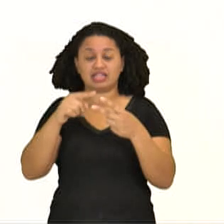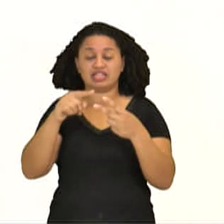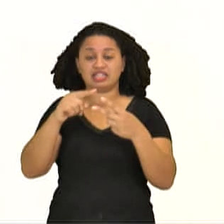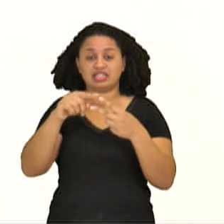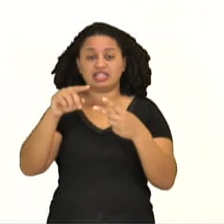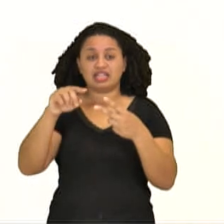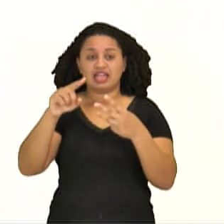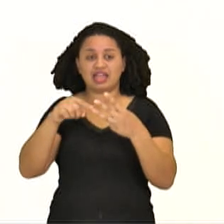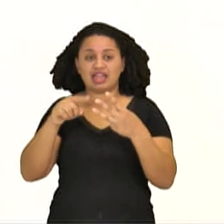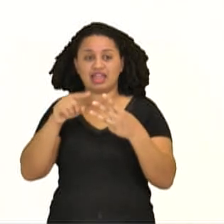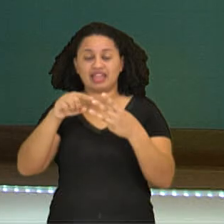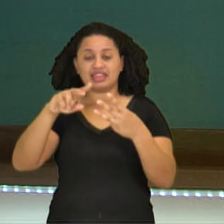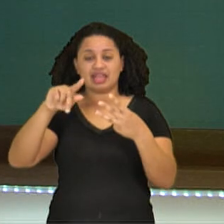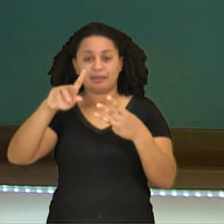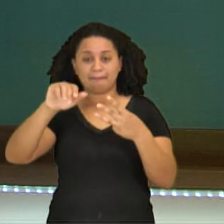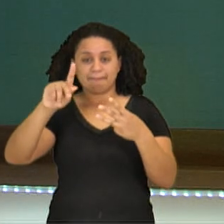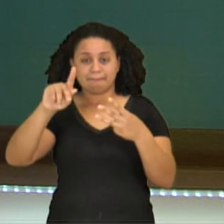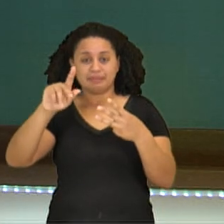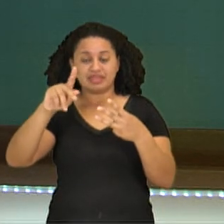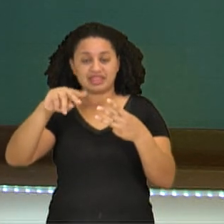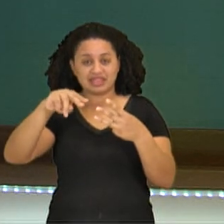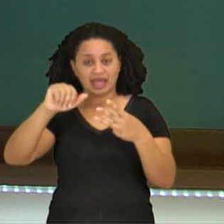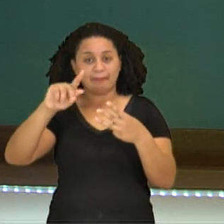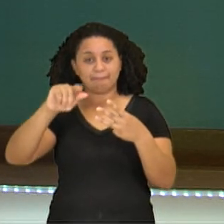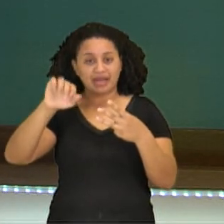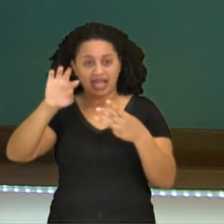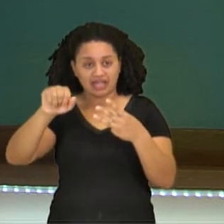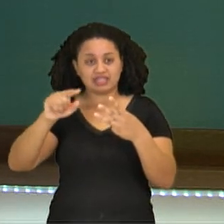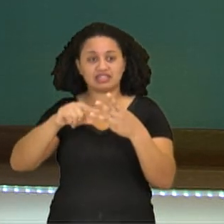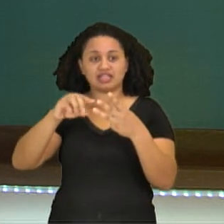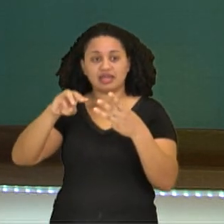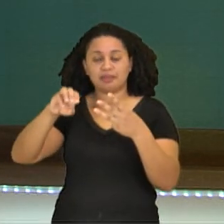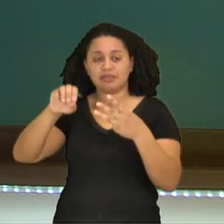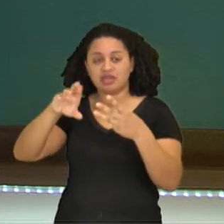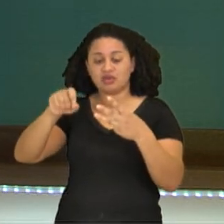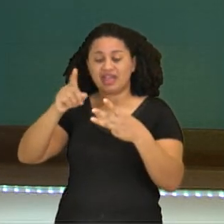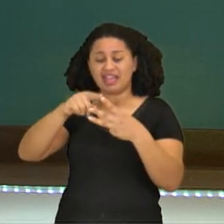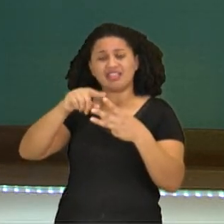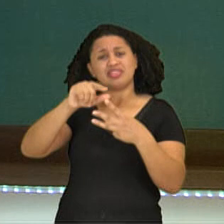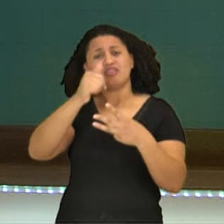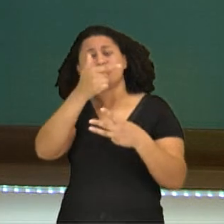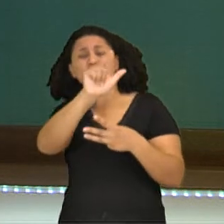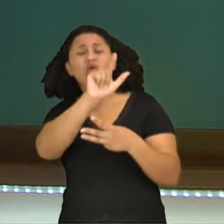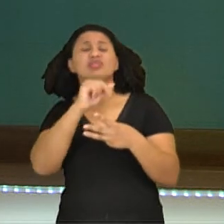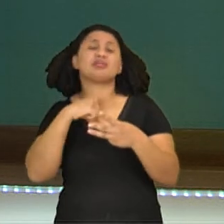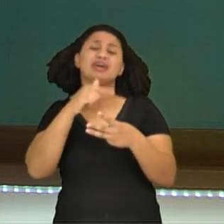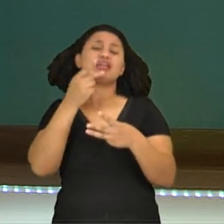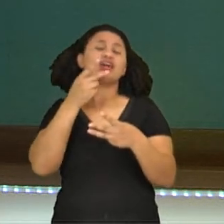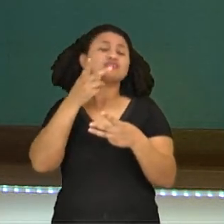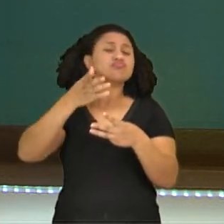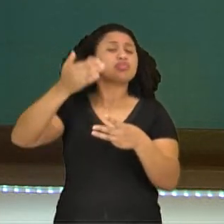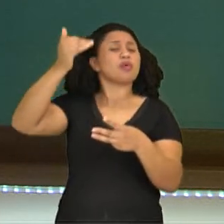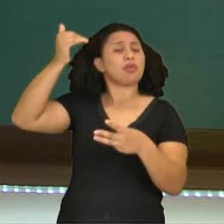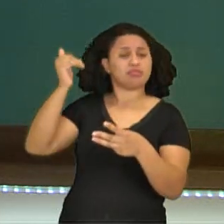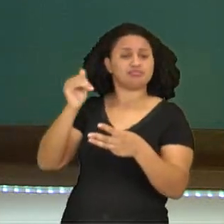de Kerma, mas acredita-se que sejam os ancestrais do povo Cuxita. O reino do Rio, o auge, o que é auge, professor?